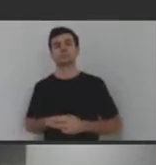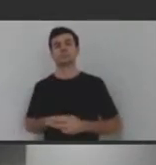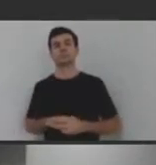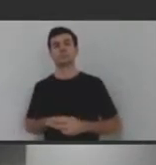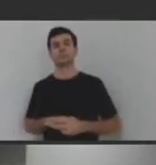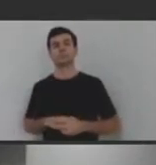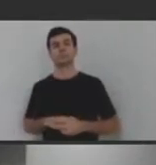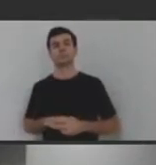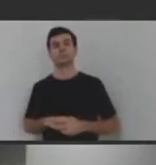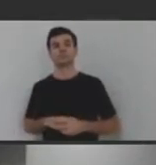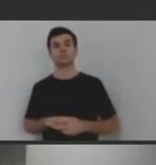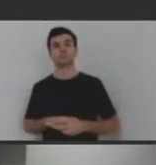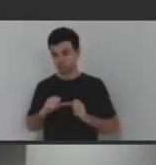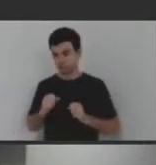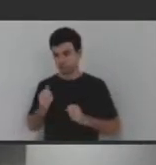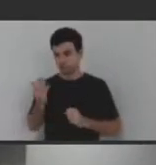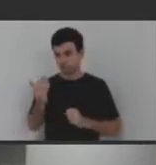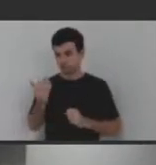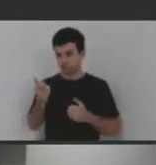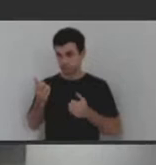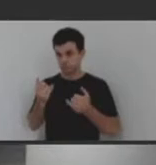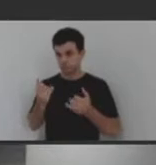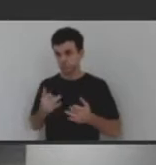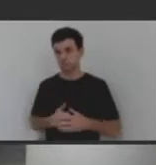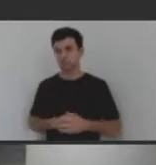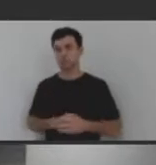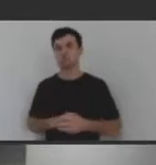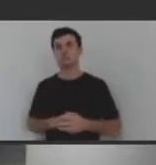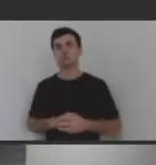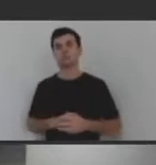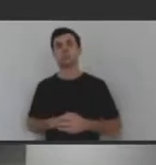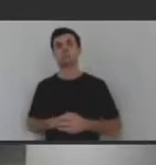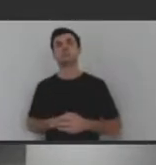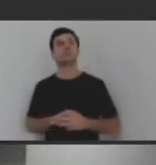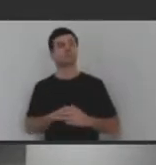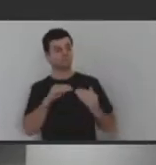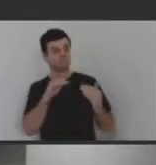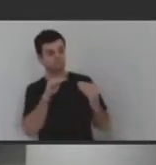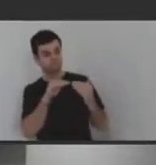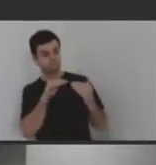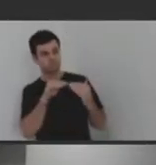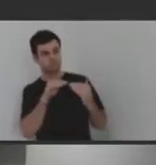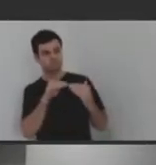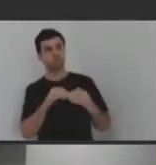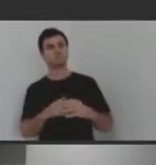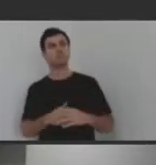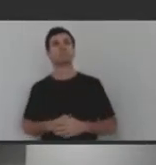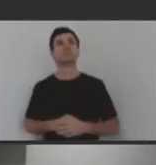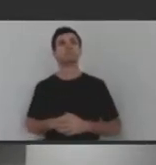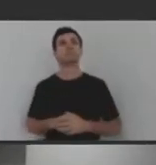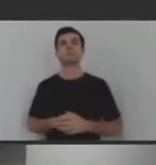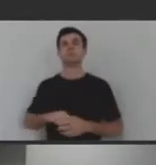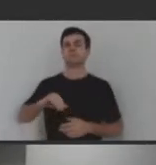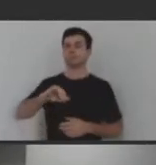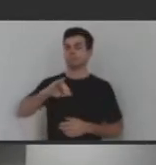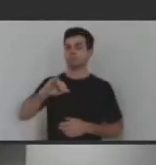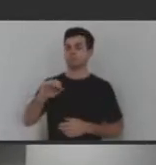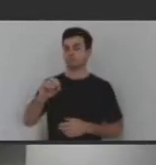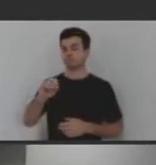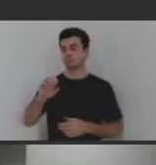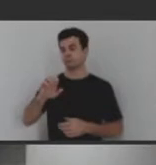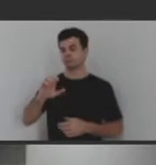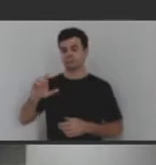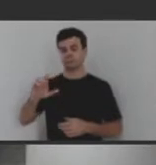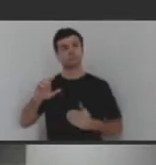O senhor pode abrir o microfone para registrar, por gentileza? Favorável. Favorável, vereador Joel Cardoso.